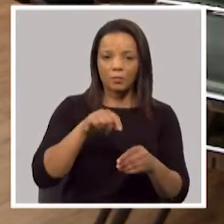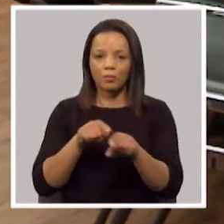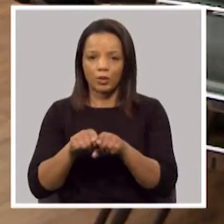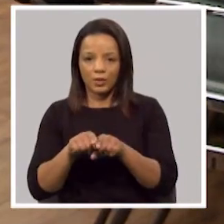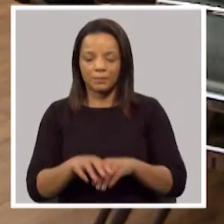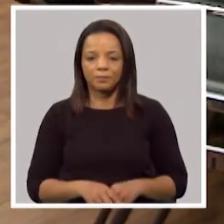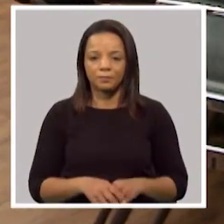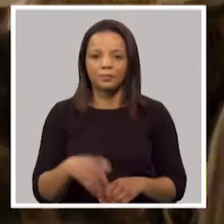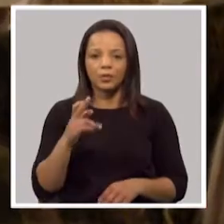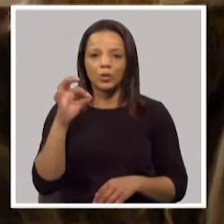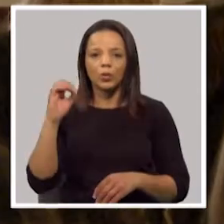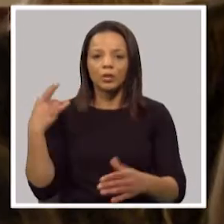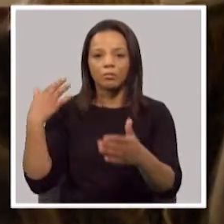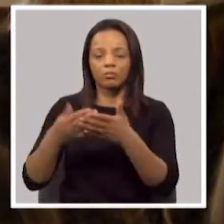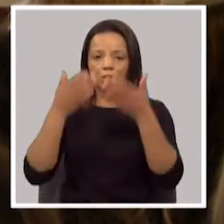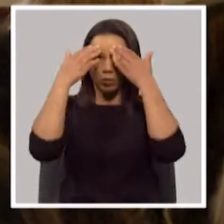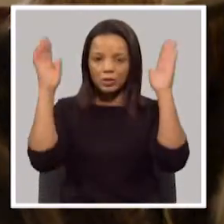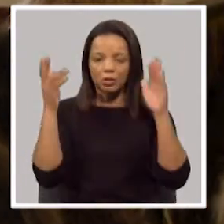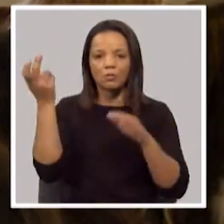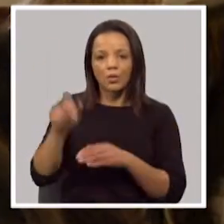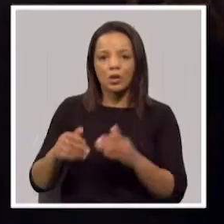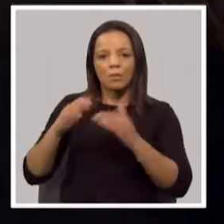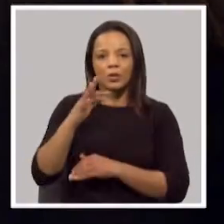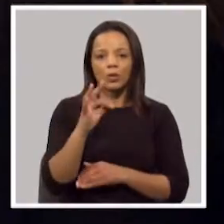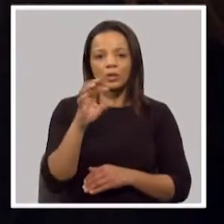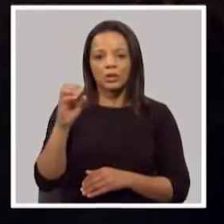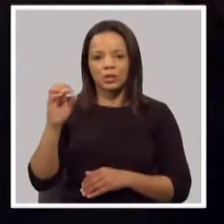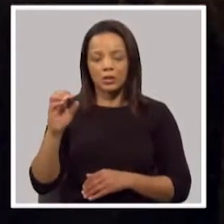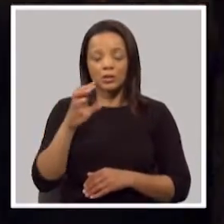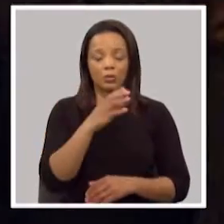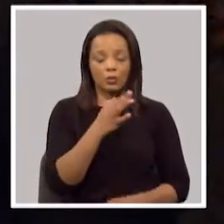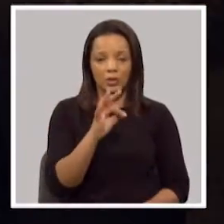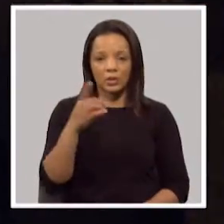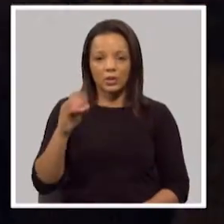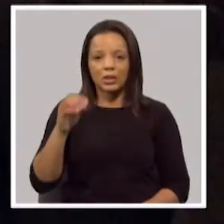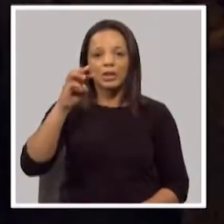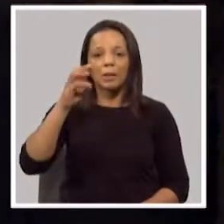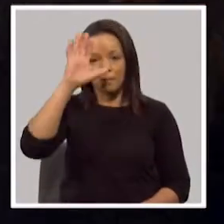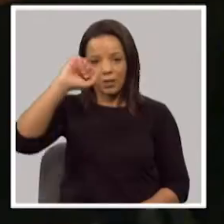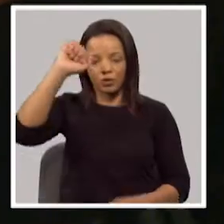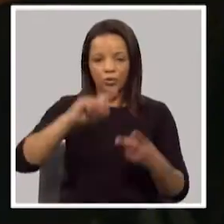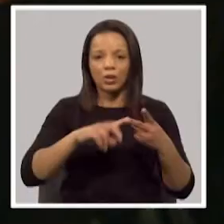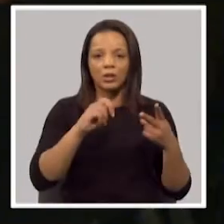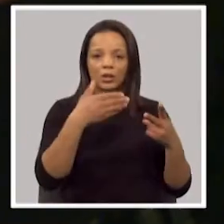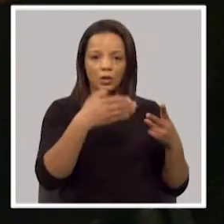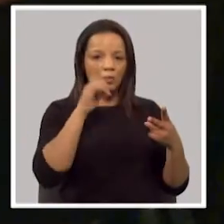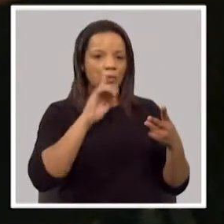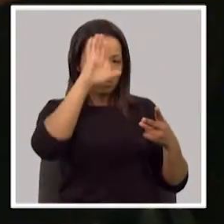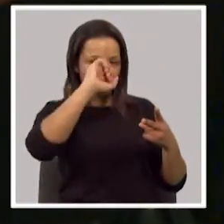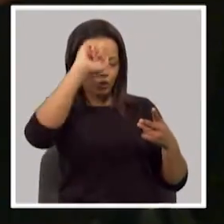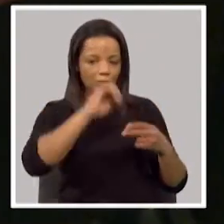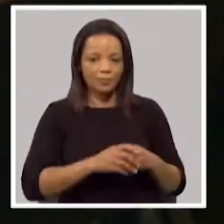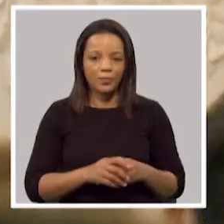empresas e na política. Em 40 anos de democracia, existiram mais de 460 ministros e apenas